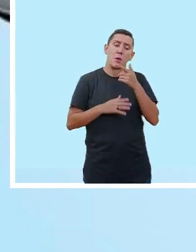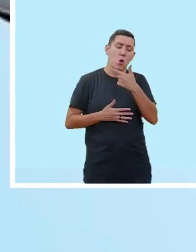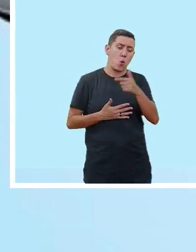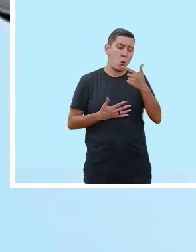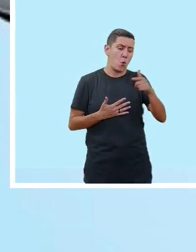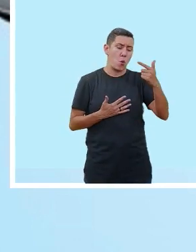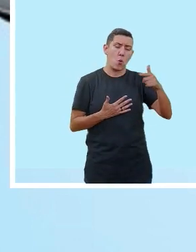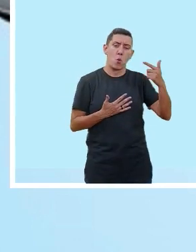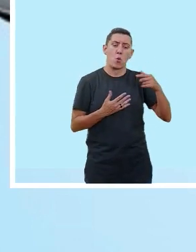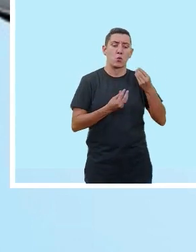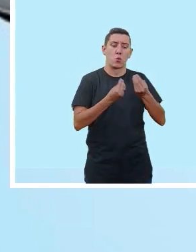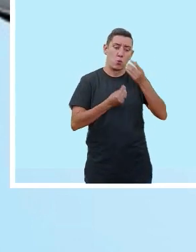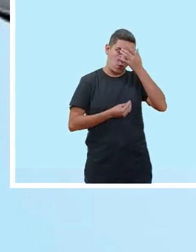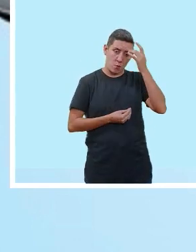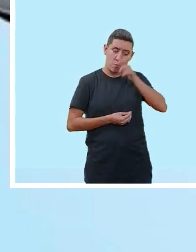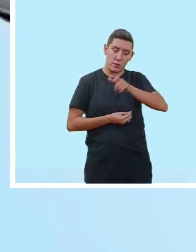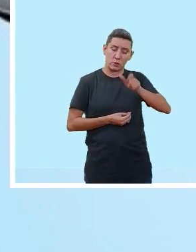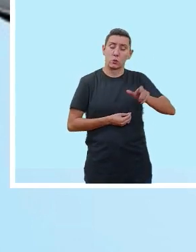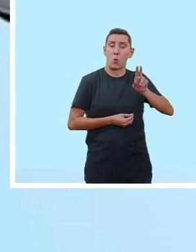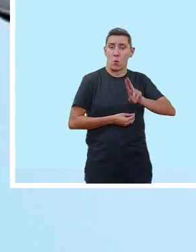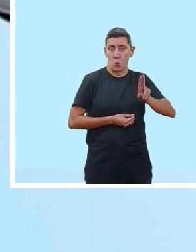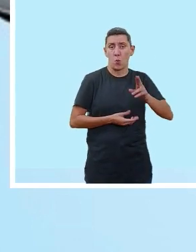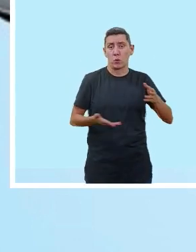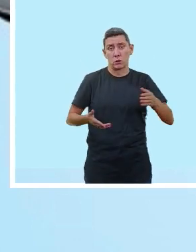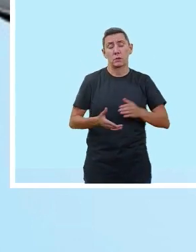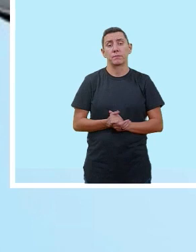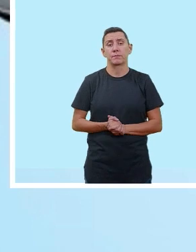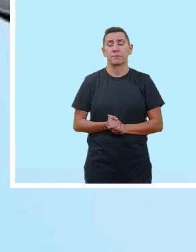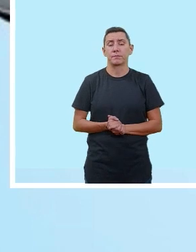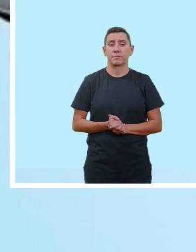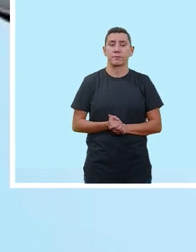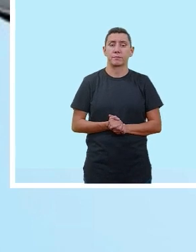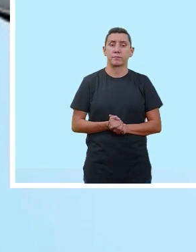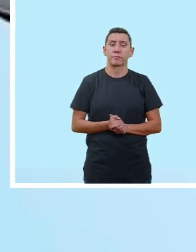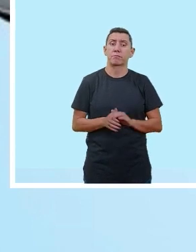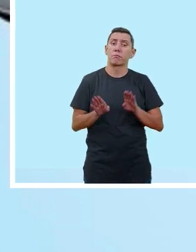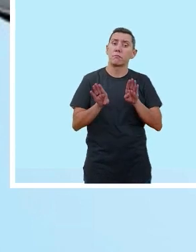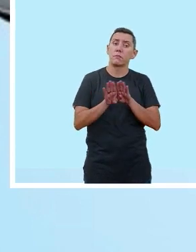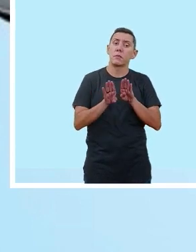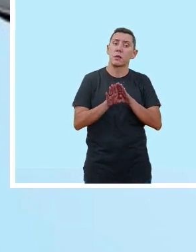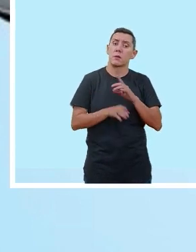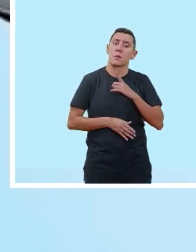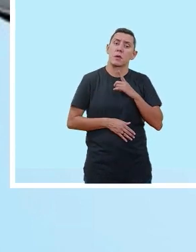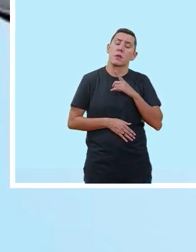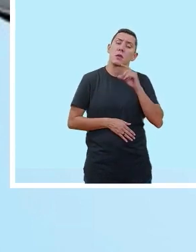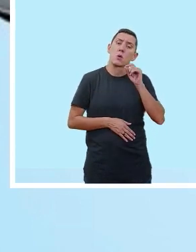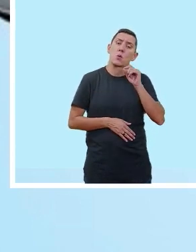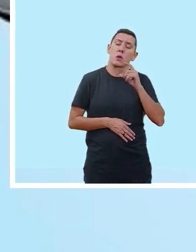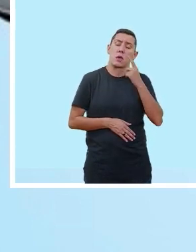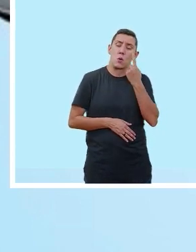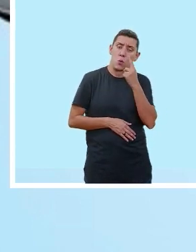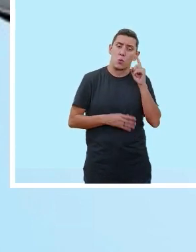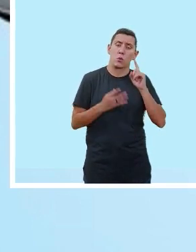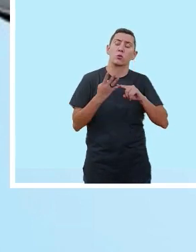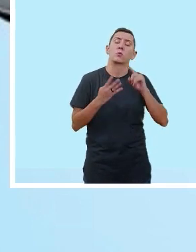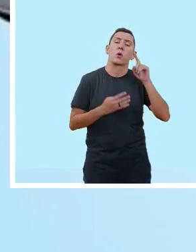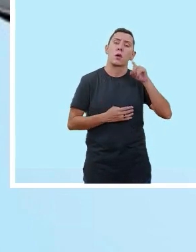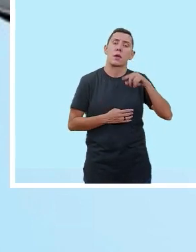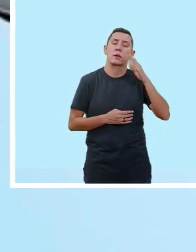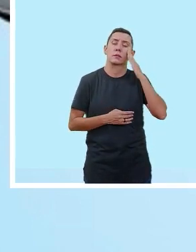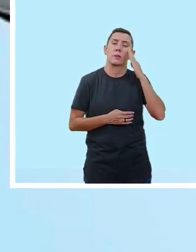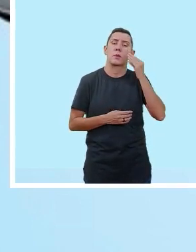pelo consumo. E também nós temos um quarto negócio, que é a divisão de Digital